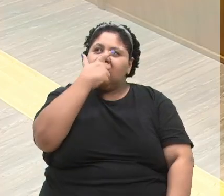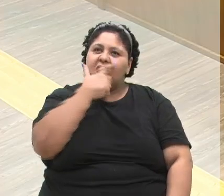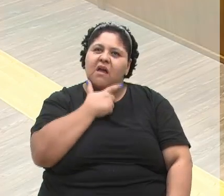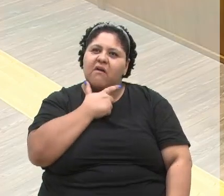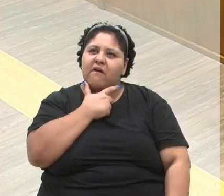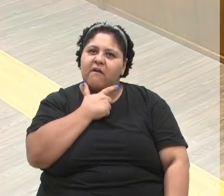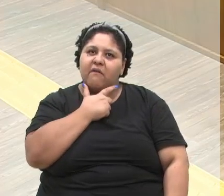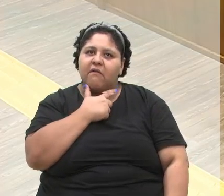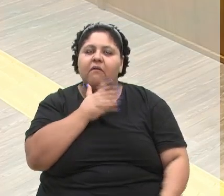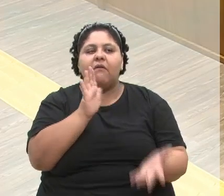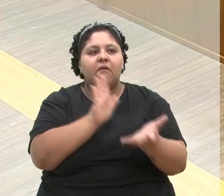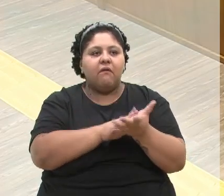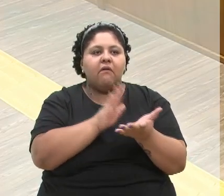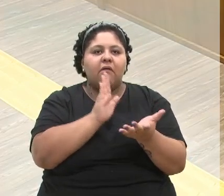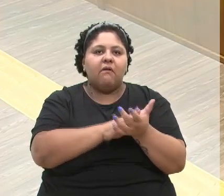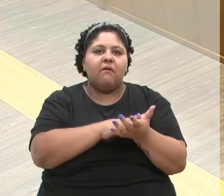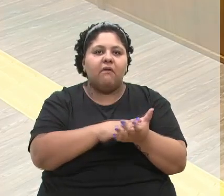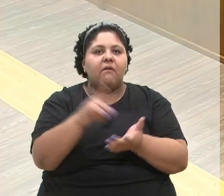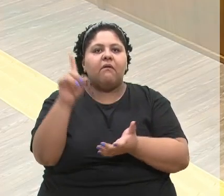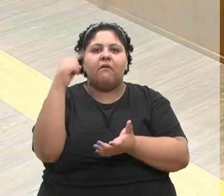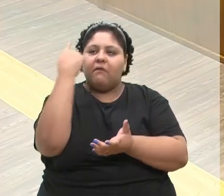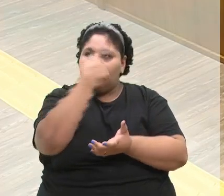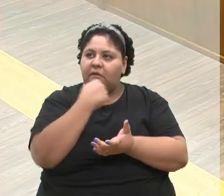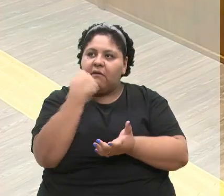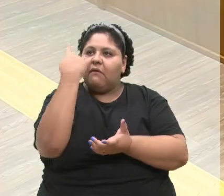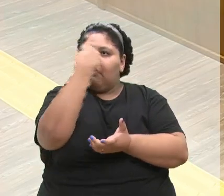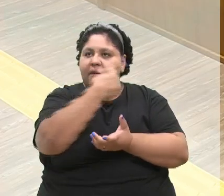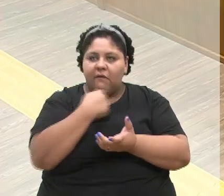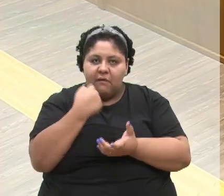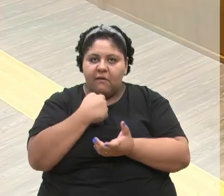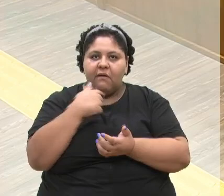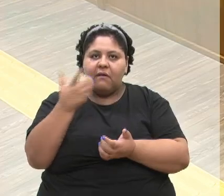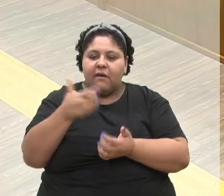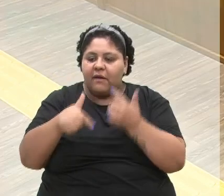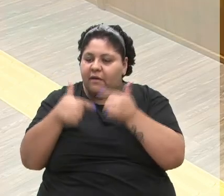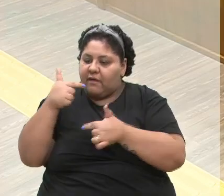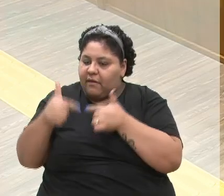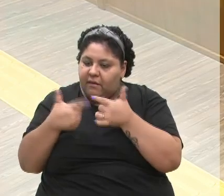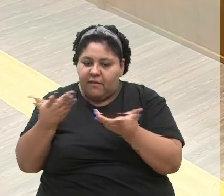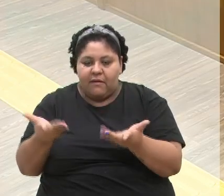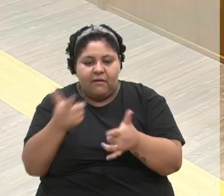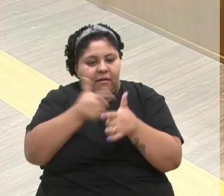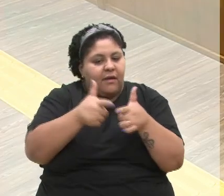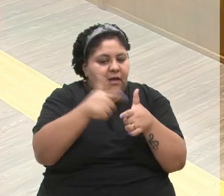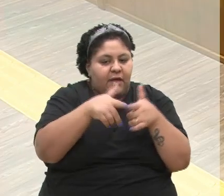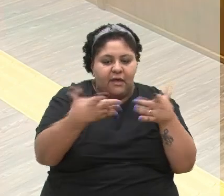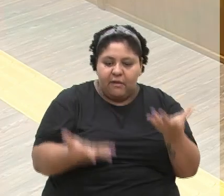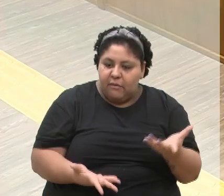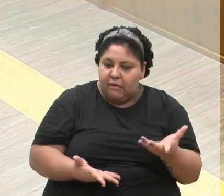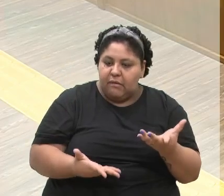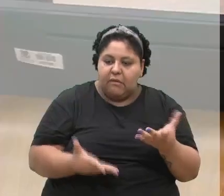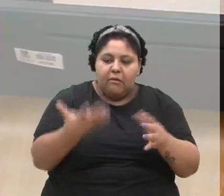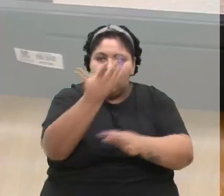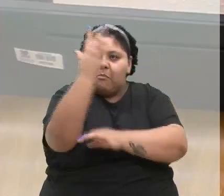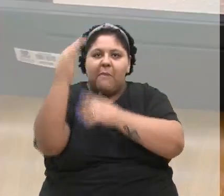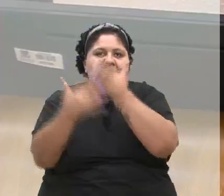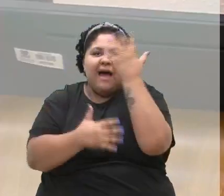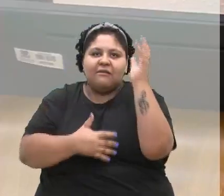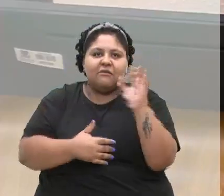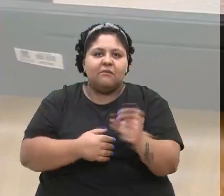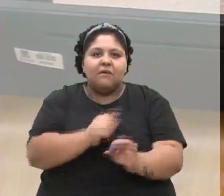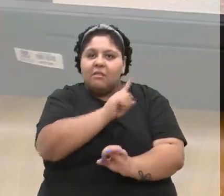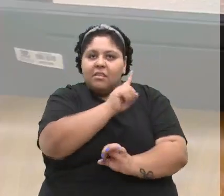a gente, né, que toda hora a gente está arrumando problema, né, e principalmente com mato, buraco, cavalete, essas coisas, mas não é. É que